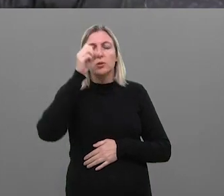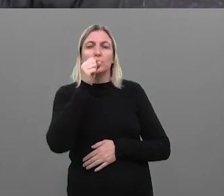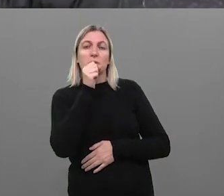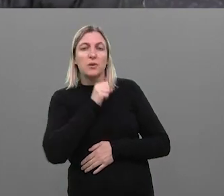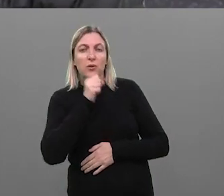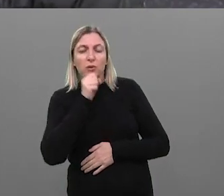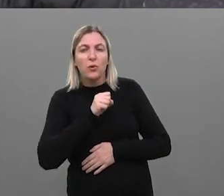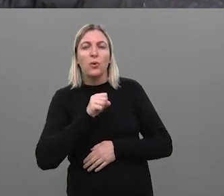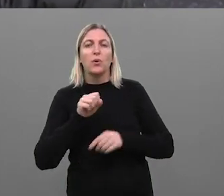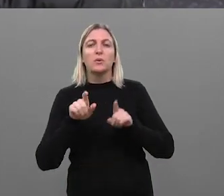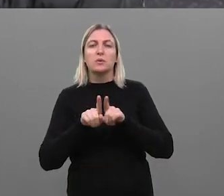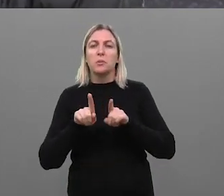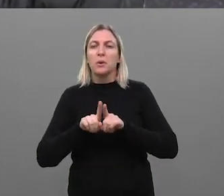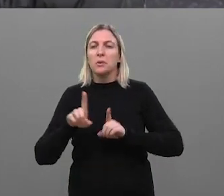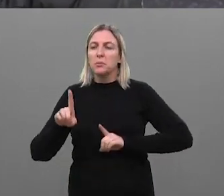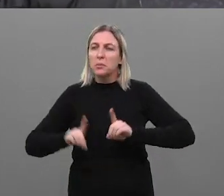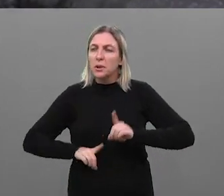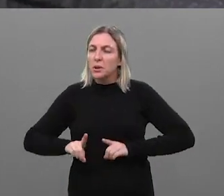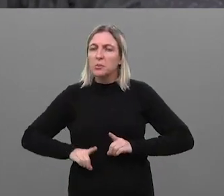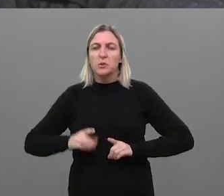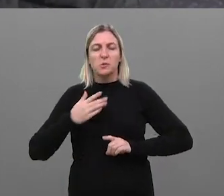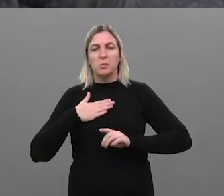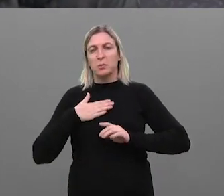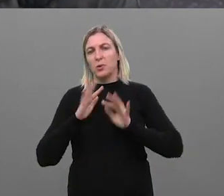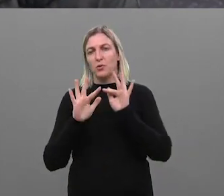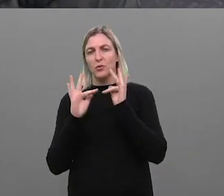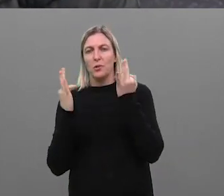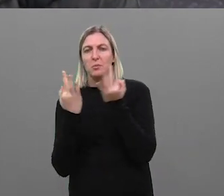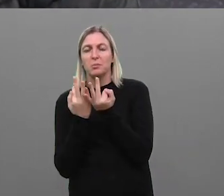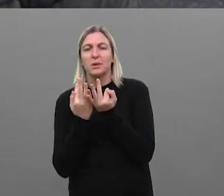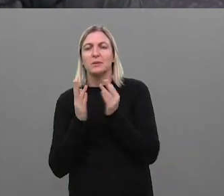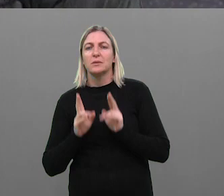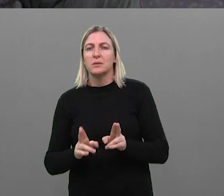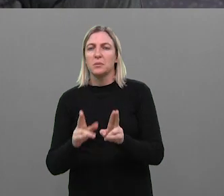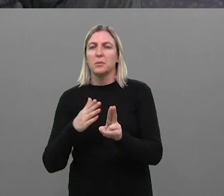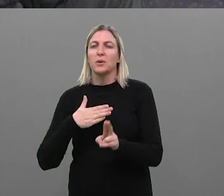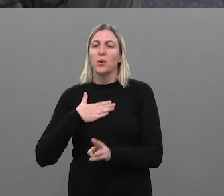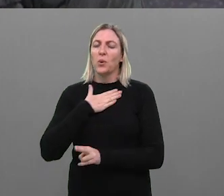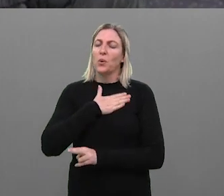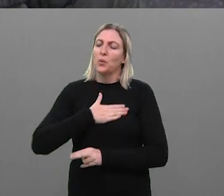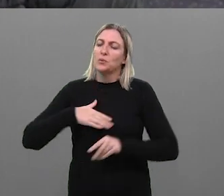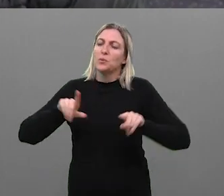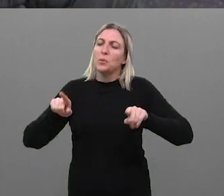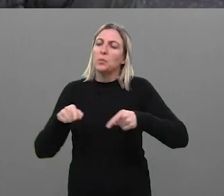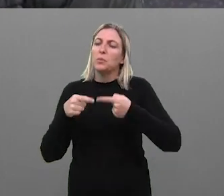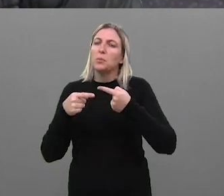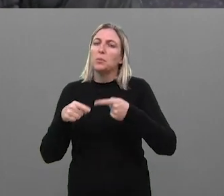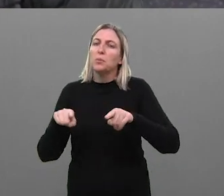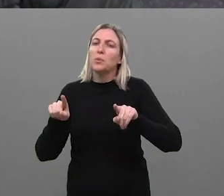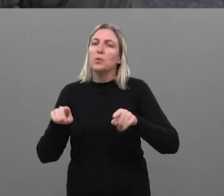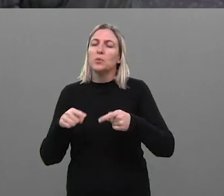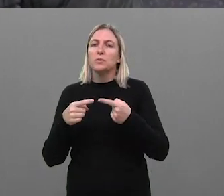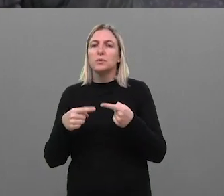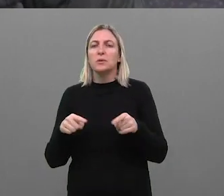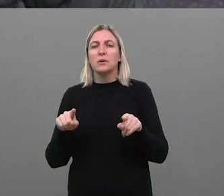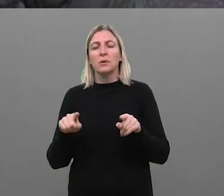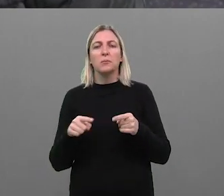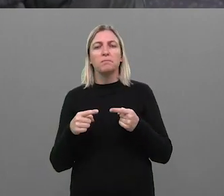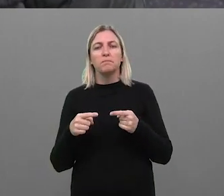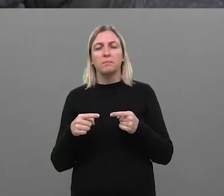eram músicos ten outros tios que eram músicos primos Ah eu sempre me Percebi né inserido nisso